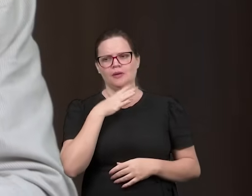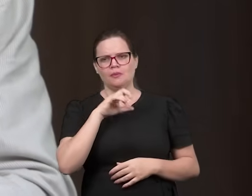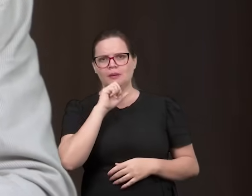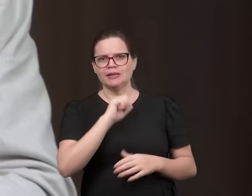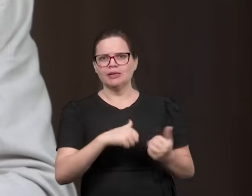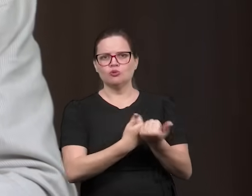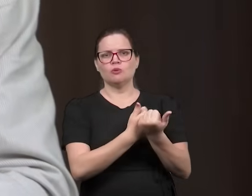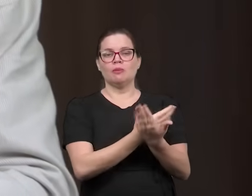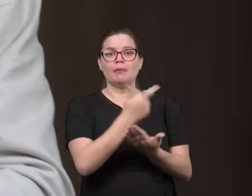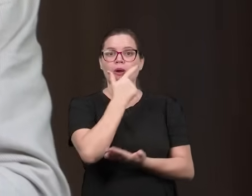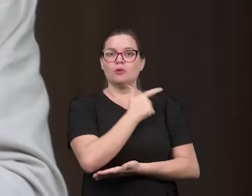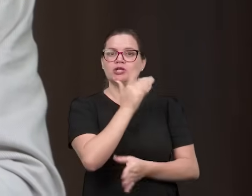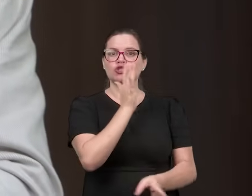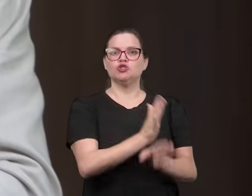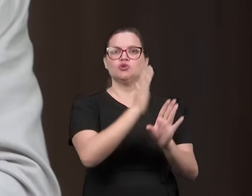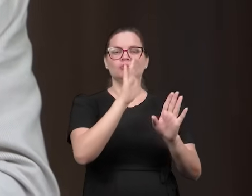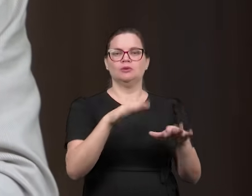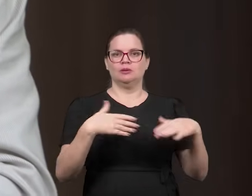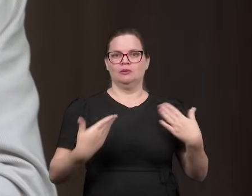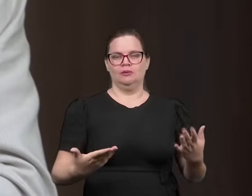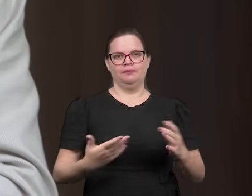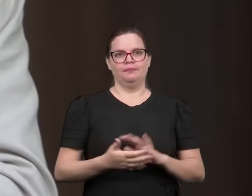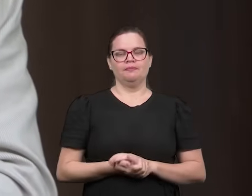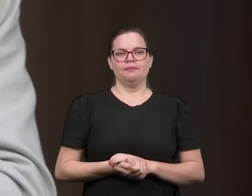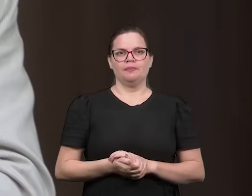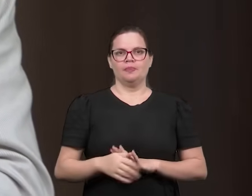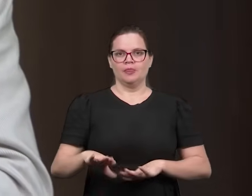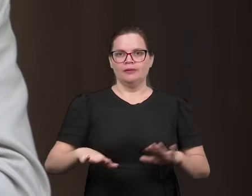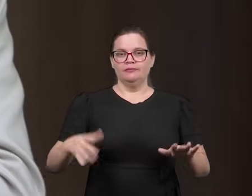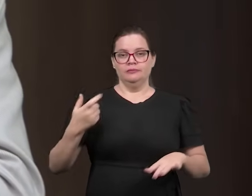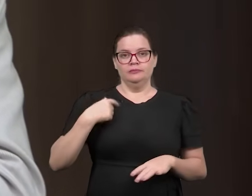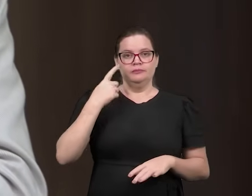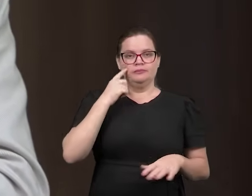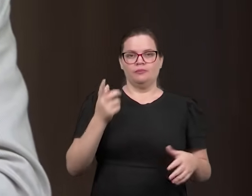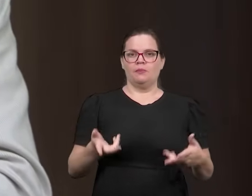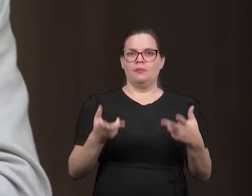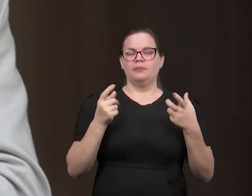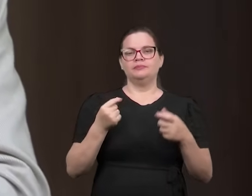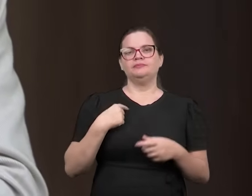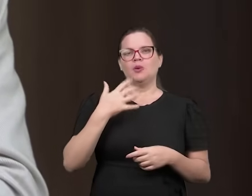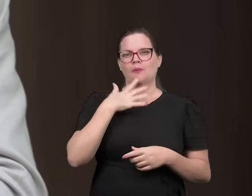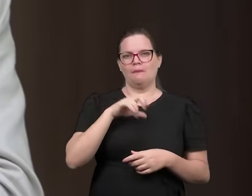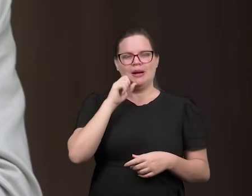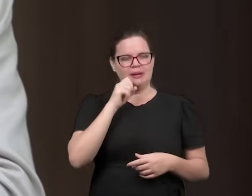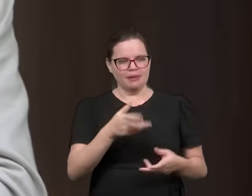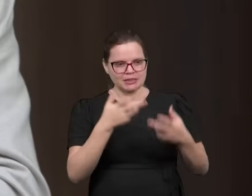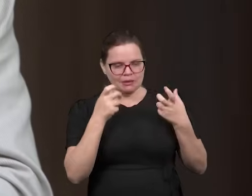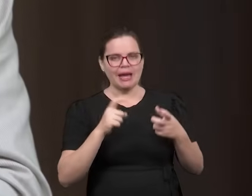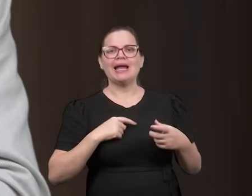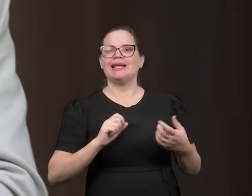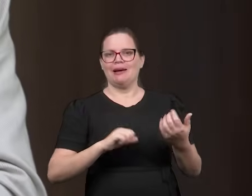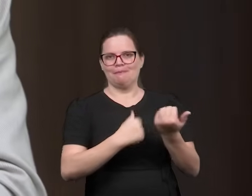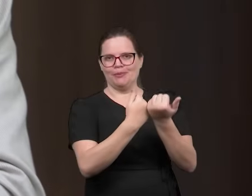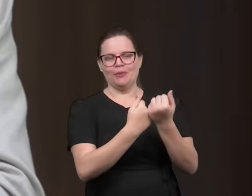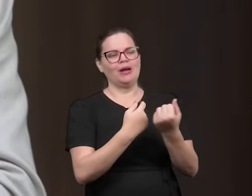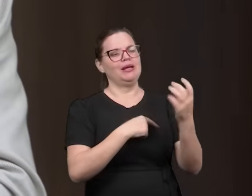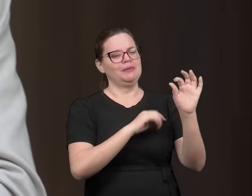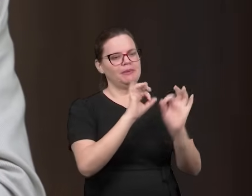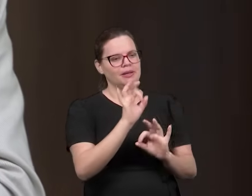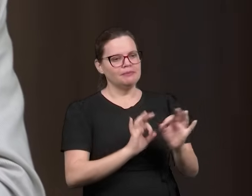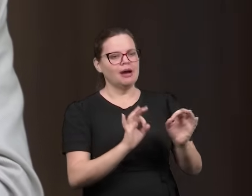faz muita diferença. Você vê, às vezes, que o pai, quando ele percebe, ele dá um suporte, ele prepara o caminho,